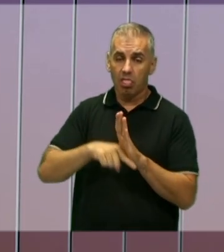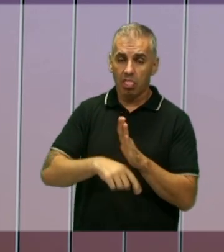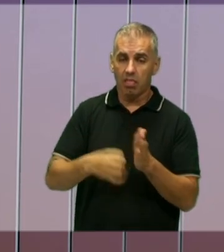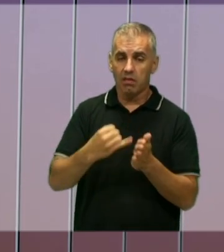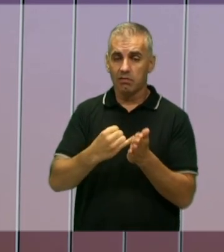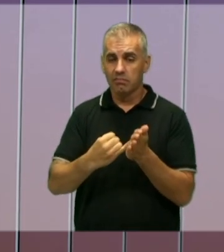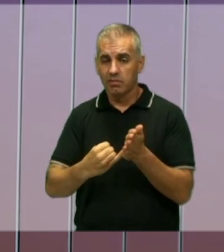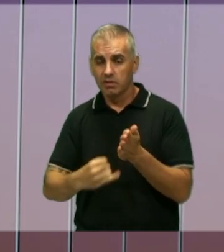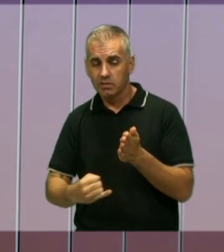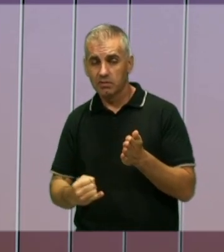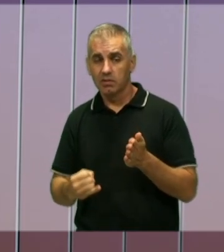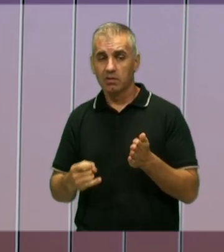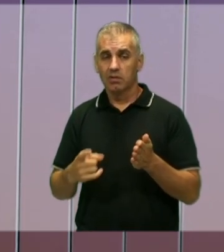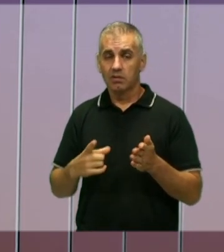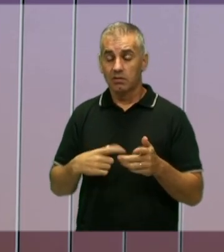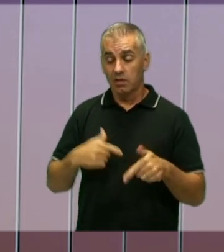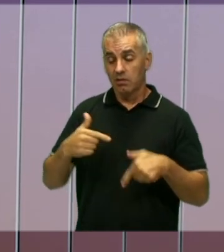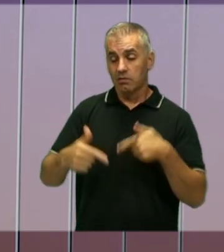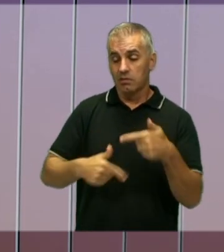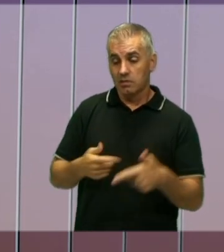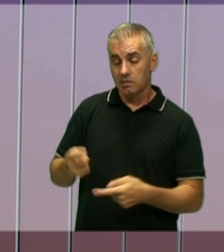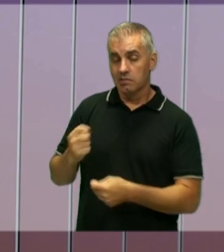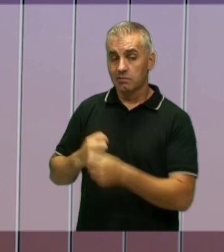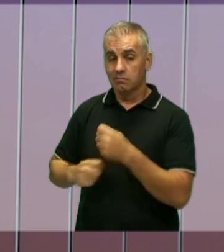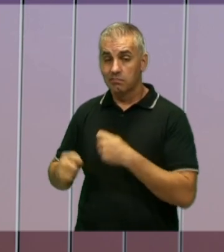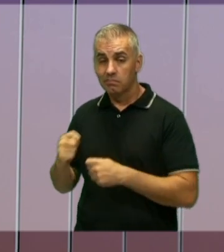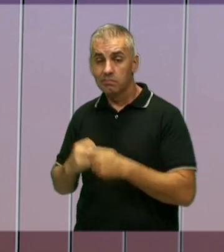temos uma sobrecarga na nossa economia, né?